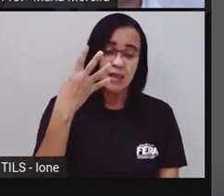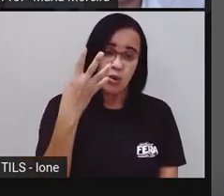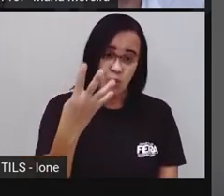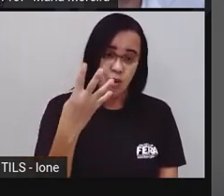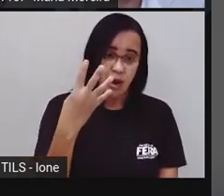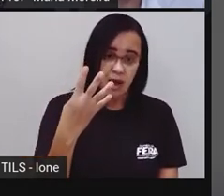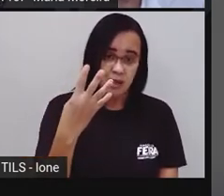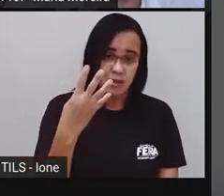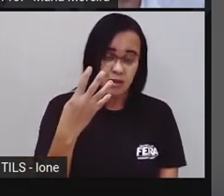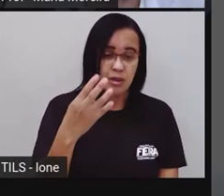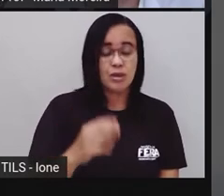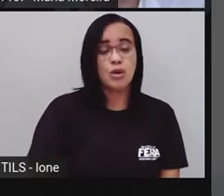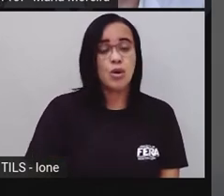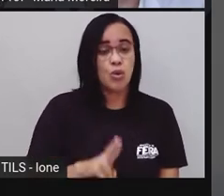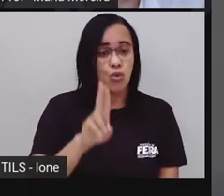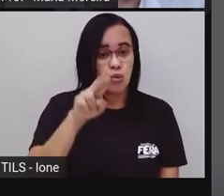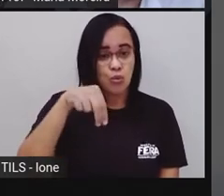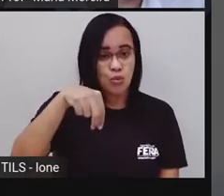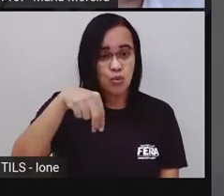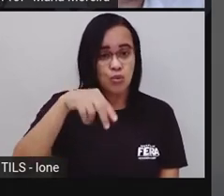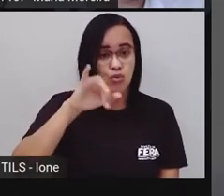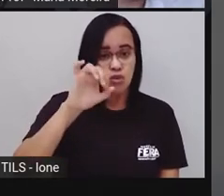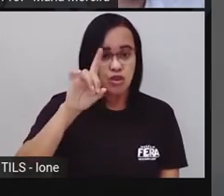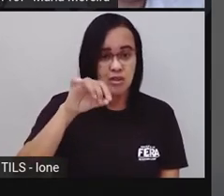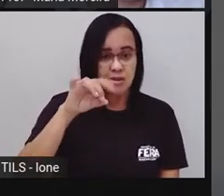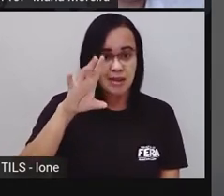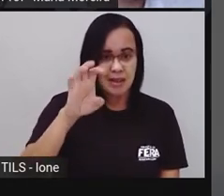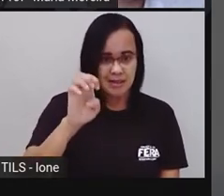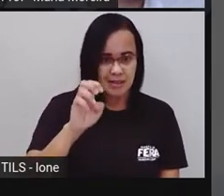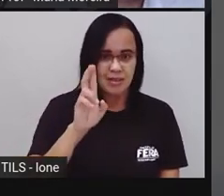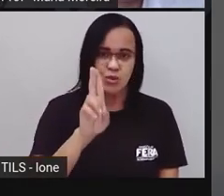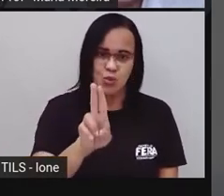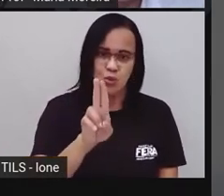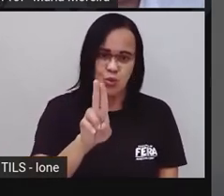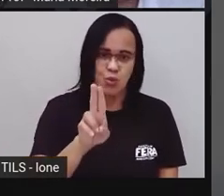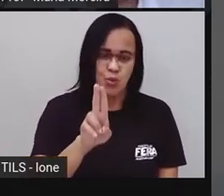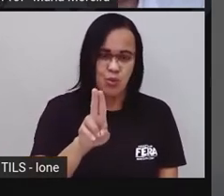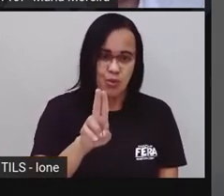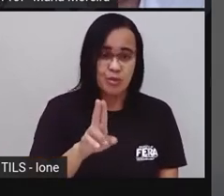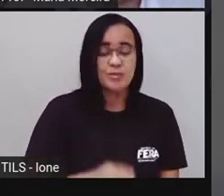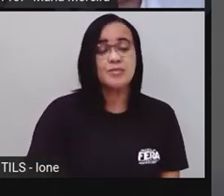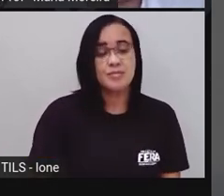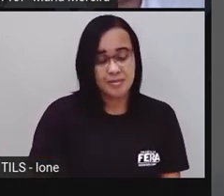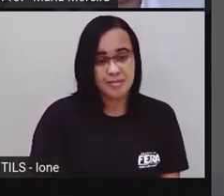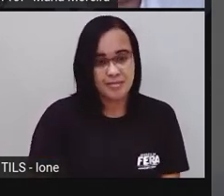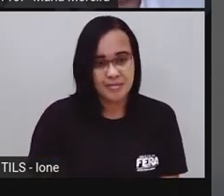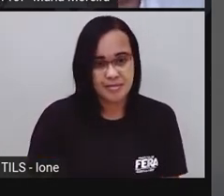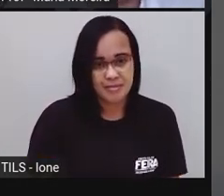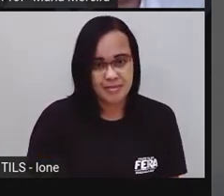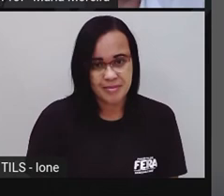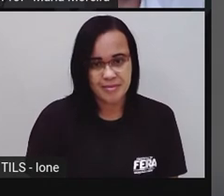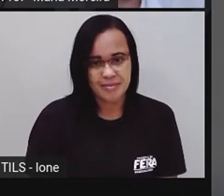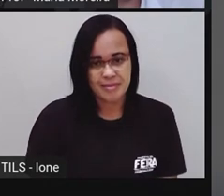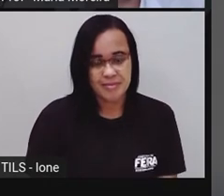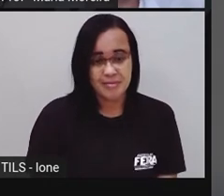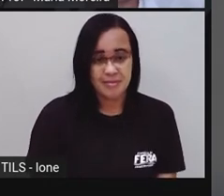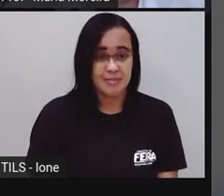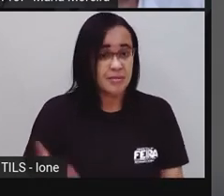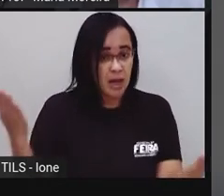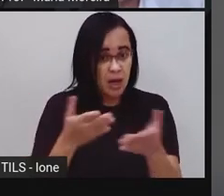o PS4 aqui a nossa unidade então se eu fosse a se eu fosse não né porque vamos